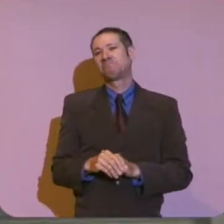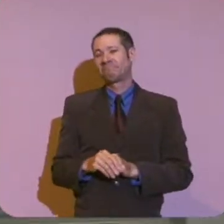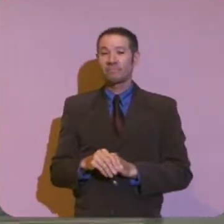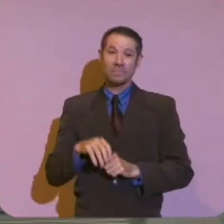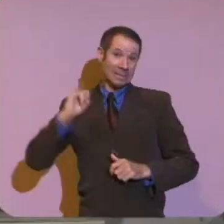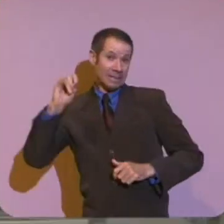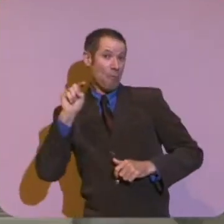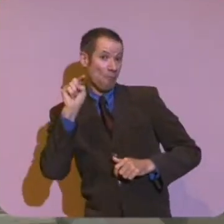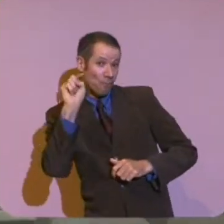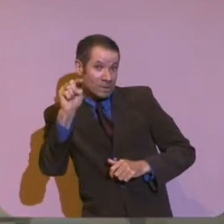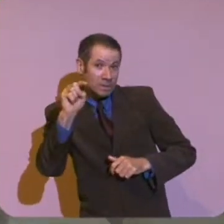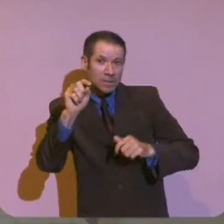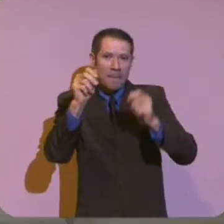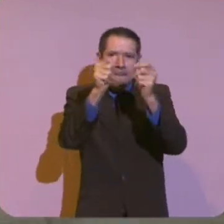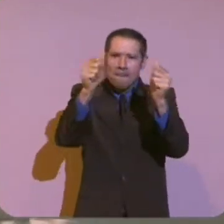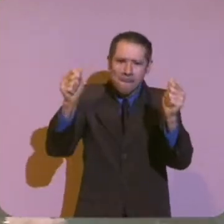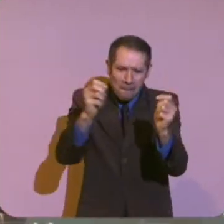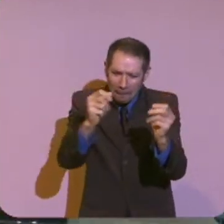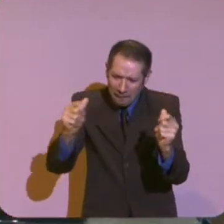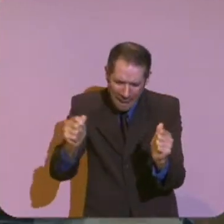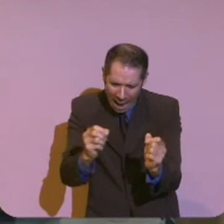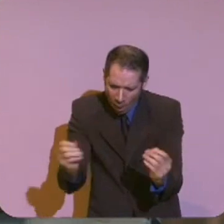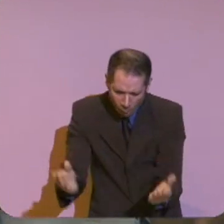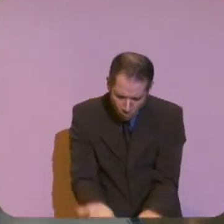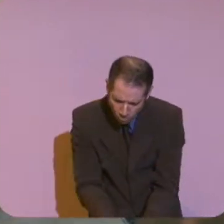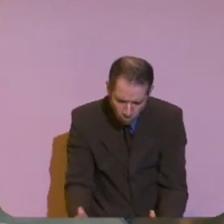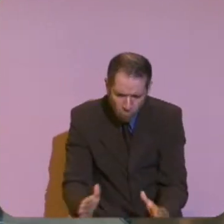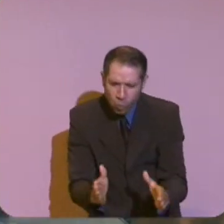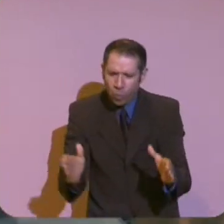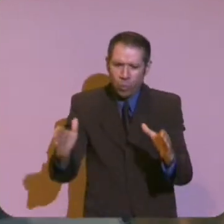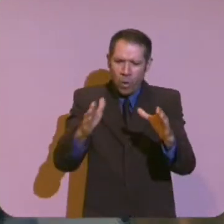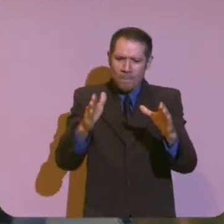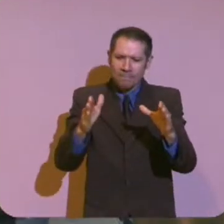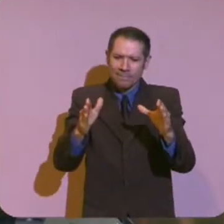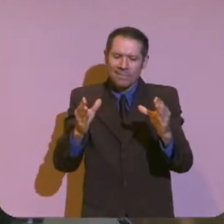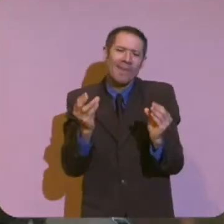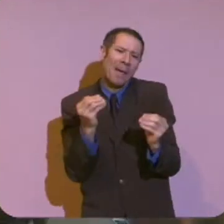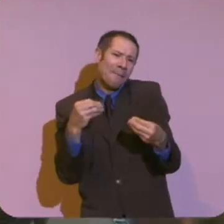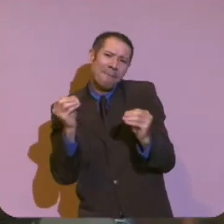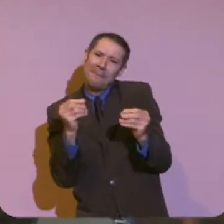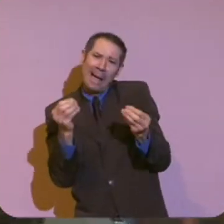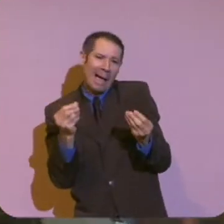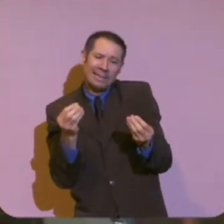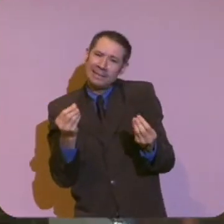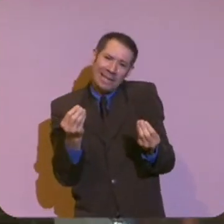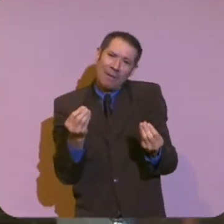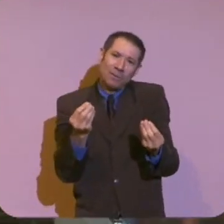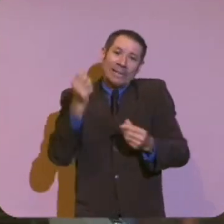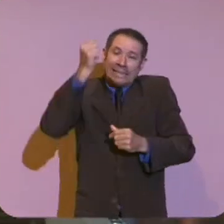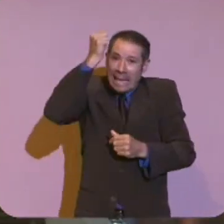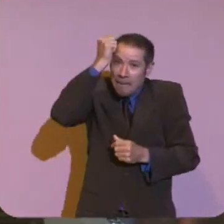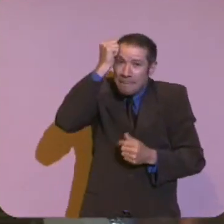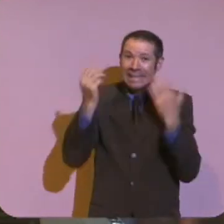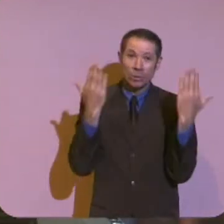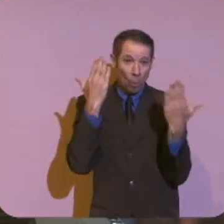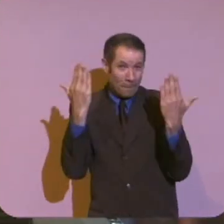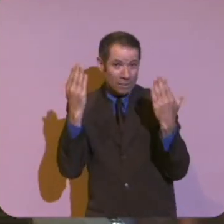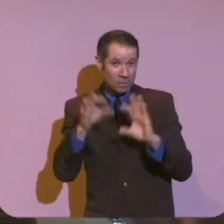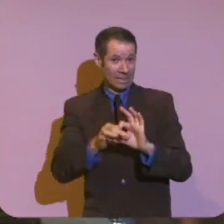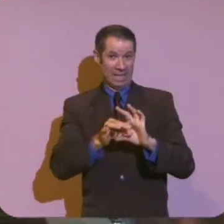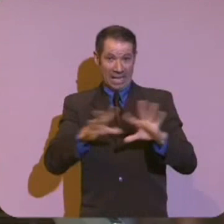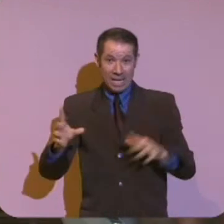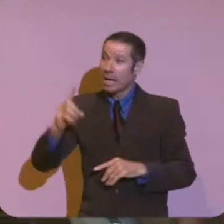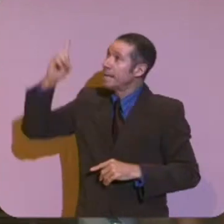Se você for barro na mão do oleiro, barro maleável, barro que se arrepende, que deixa o